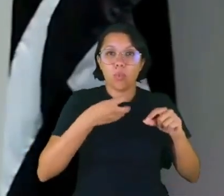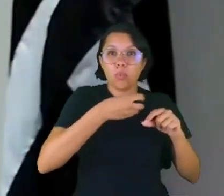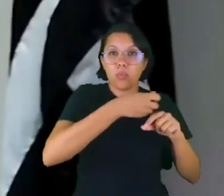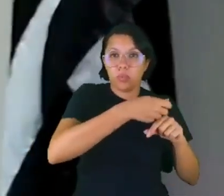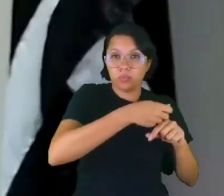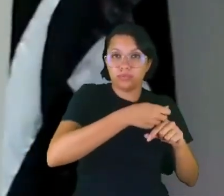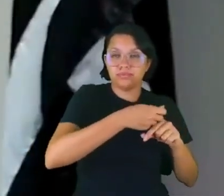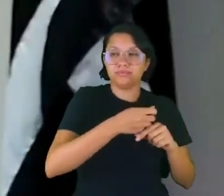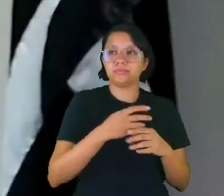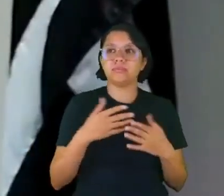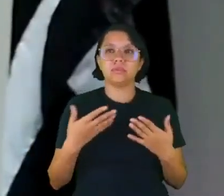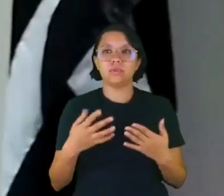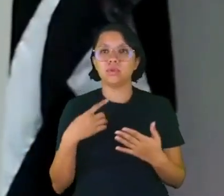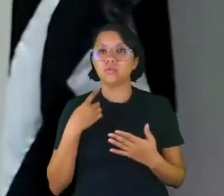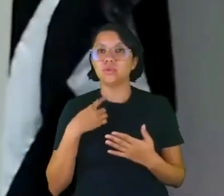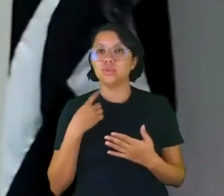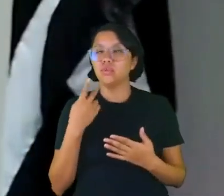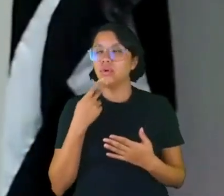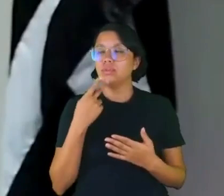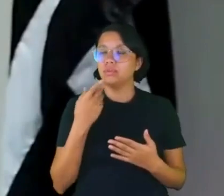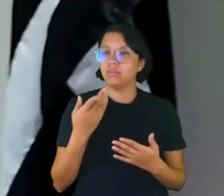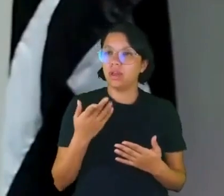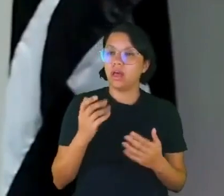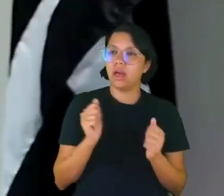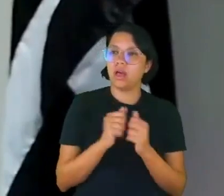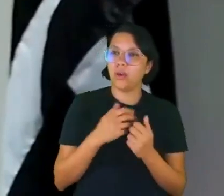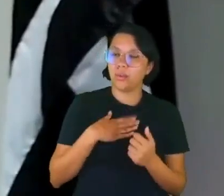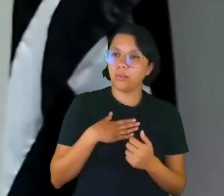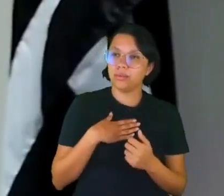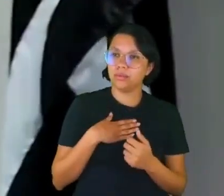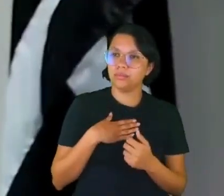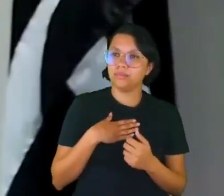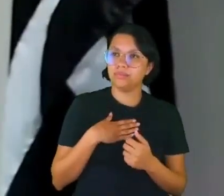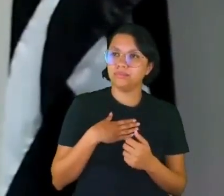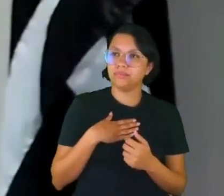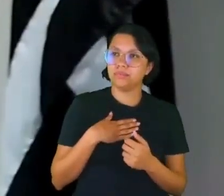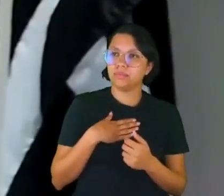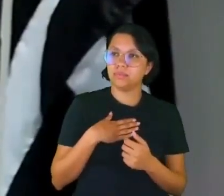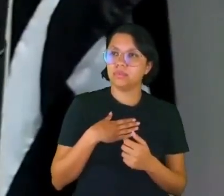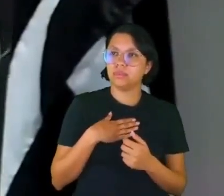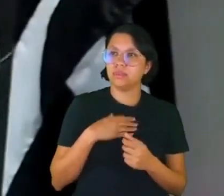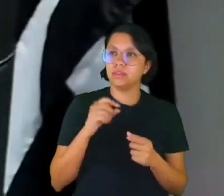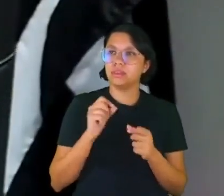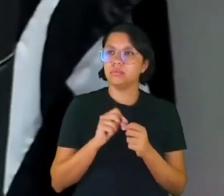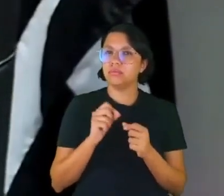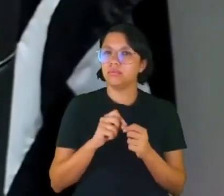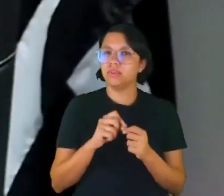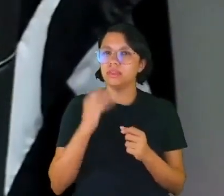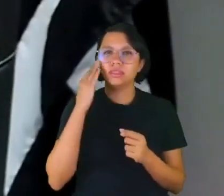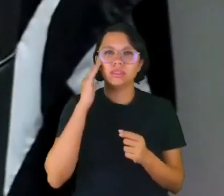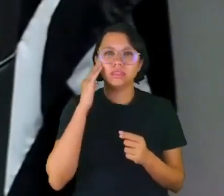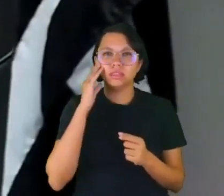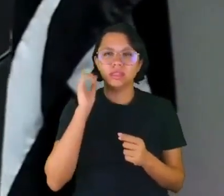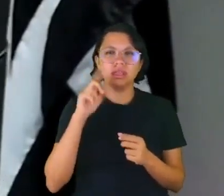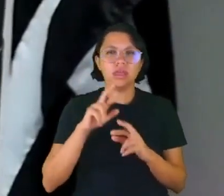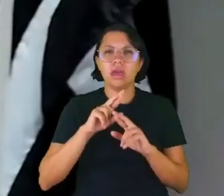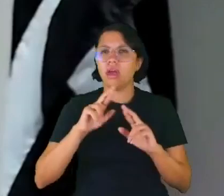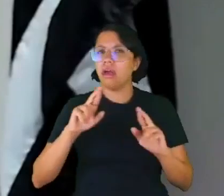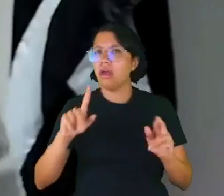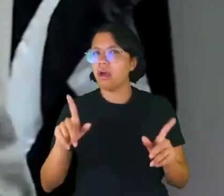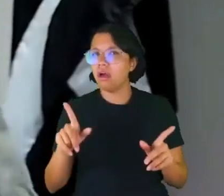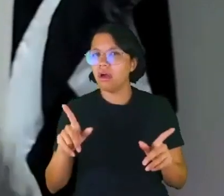advogado, sempre o advogado foi falar comigo, e ele me convenceu que efetivamente era outra